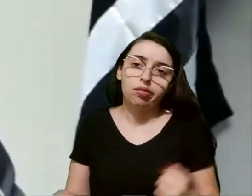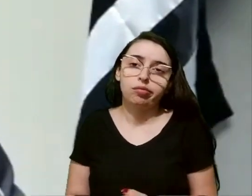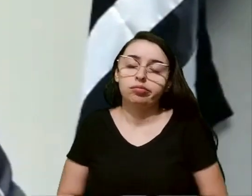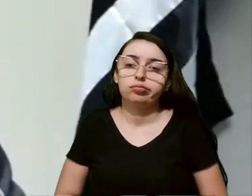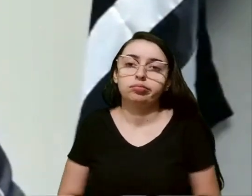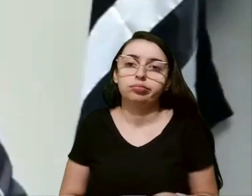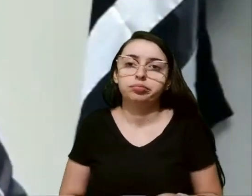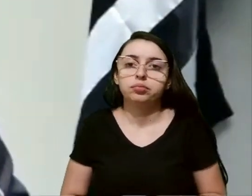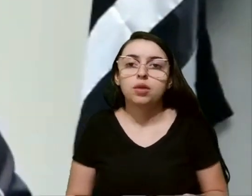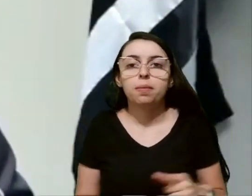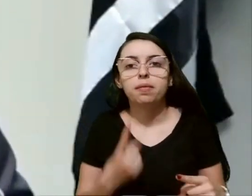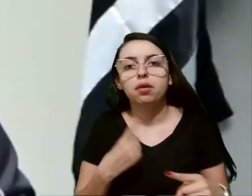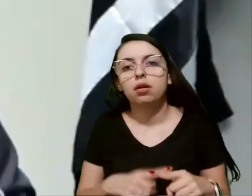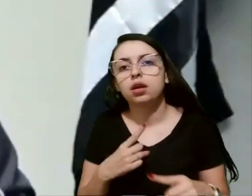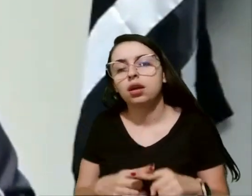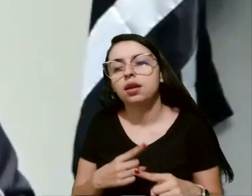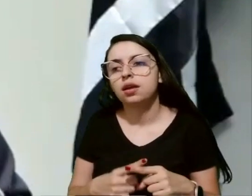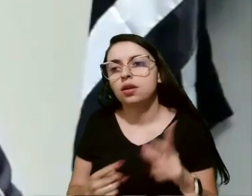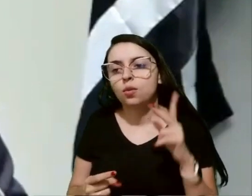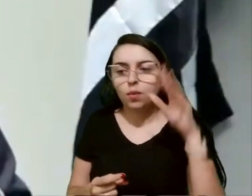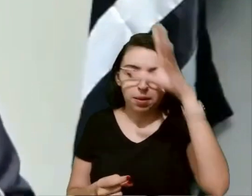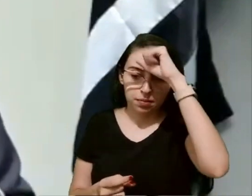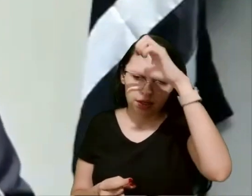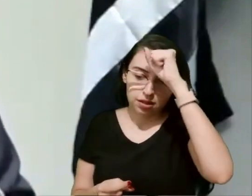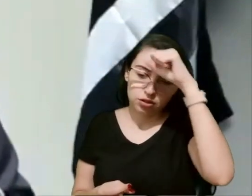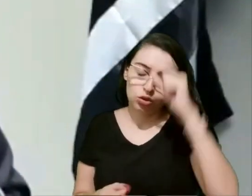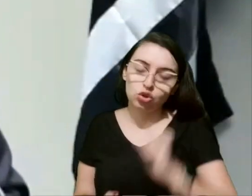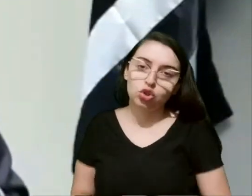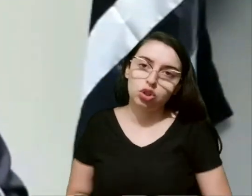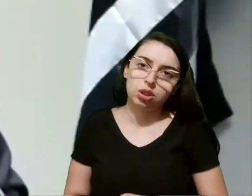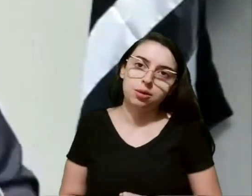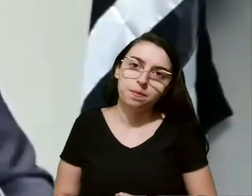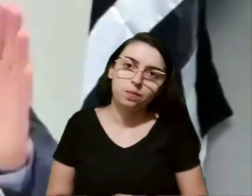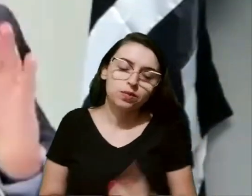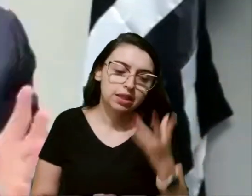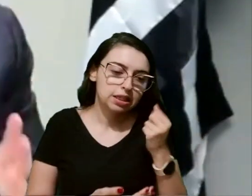Por quê? Foi quando eu aprendi uma coisa que a gente